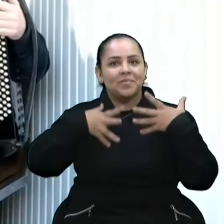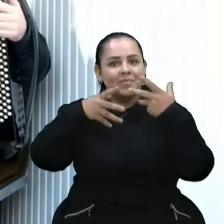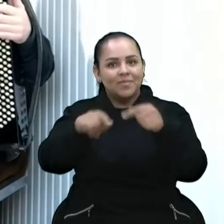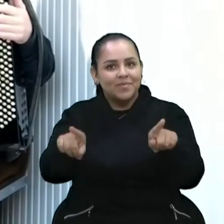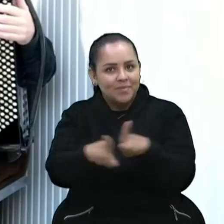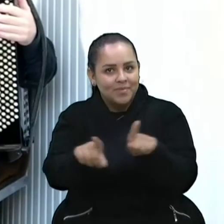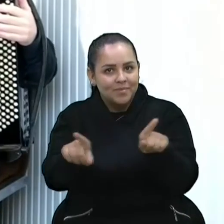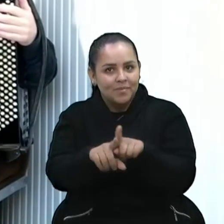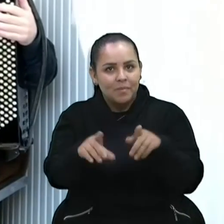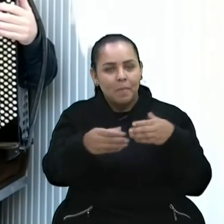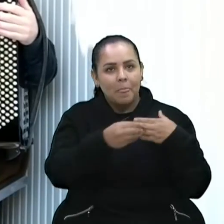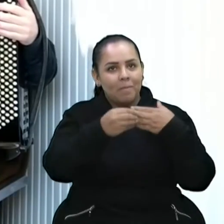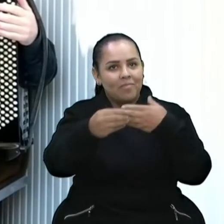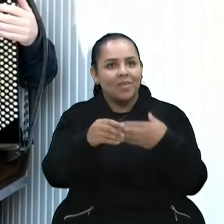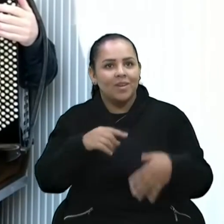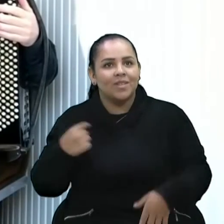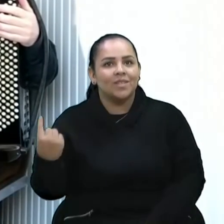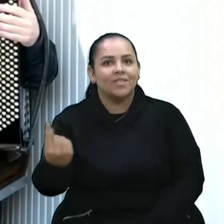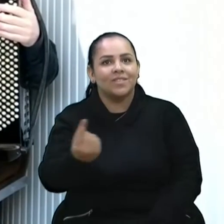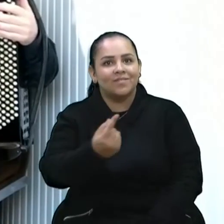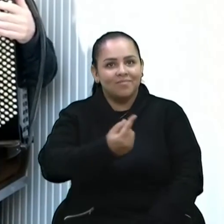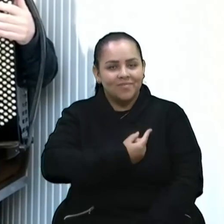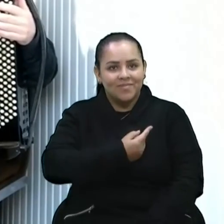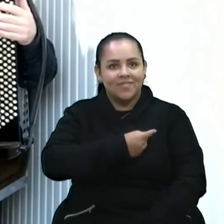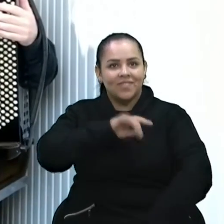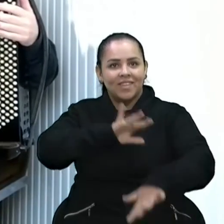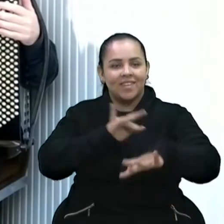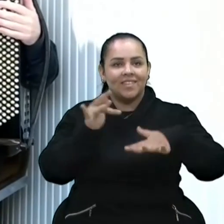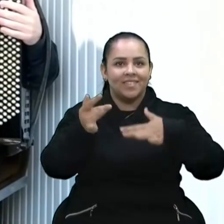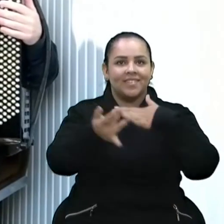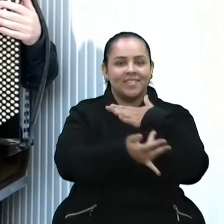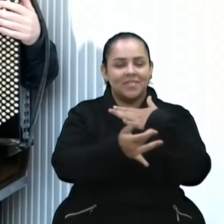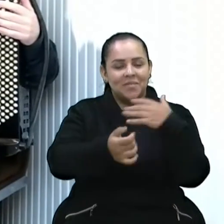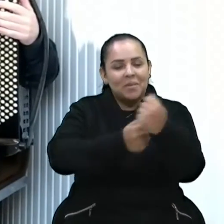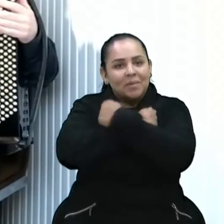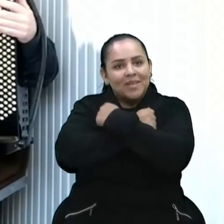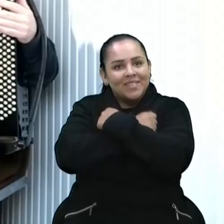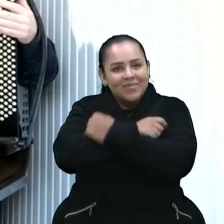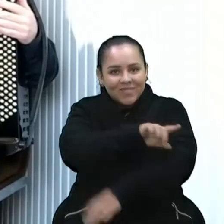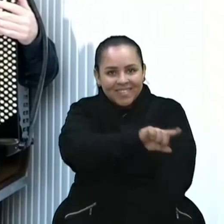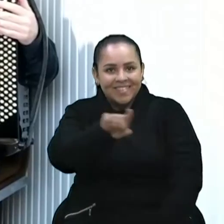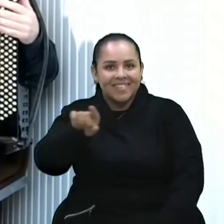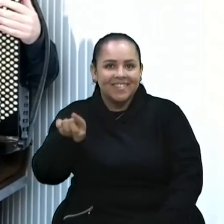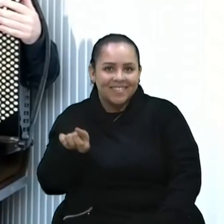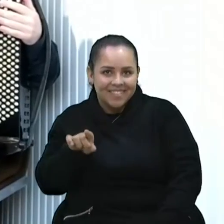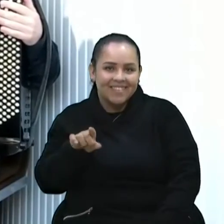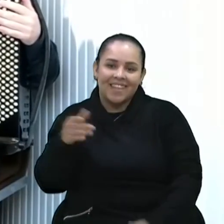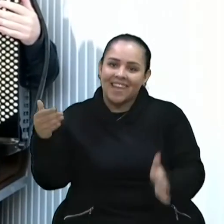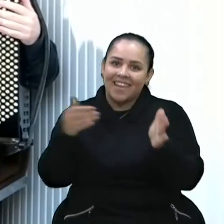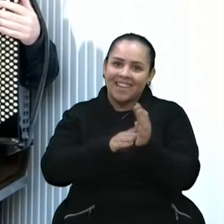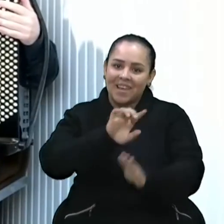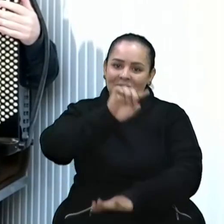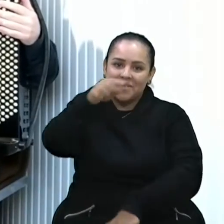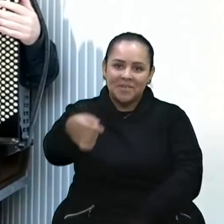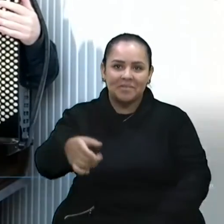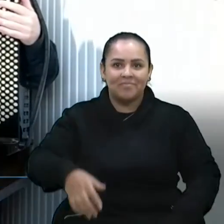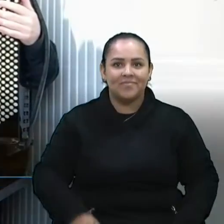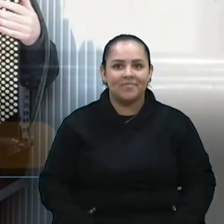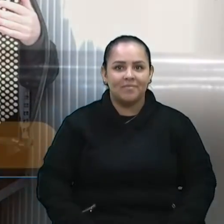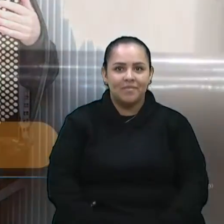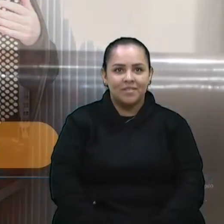que acompanharam a gente aqui pelas redes sociais. Um grande abraço a todos vocês e até a próxima.